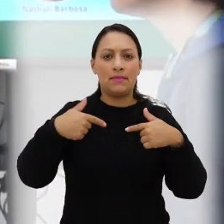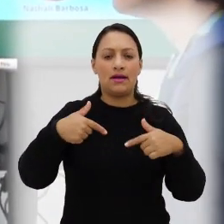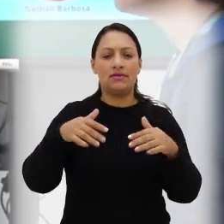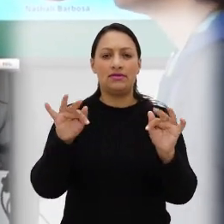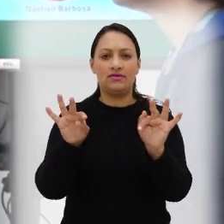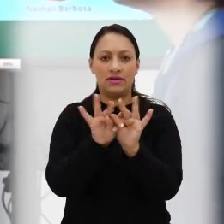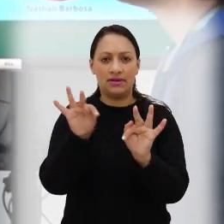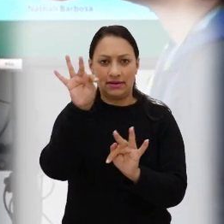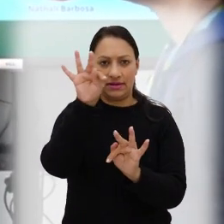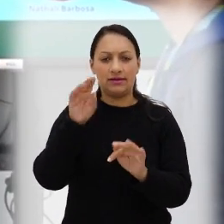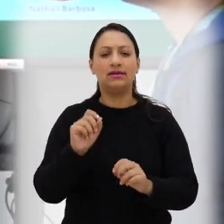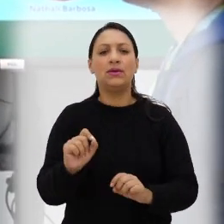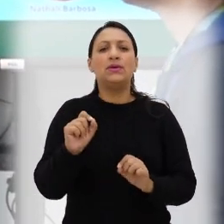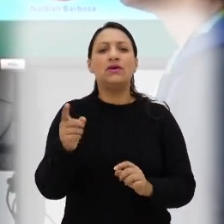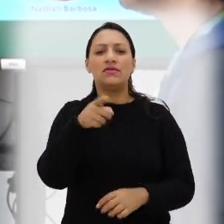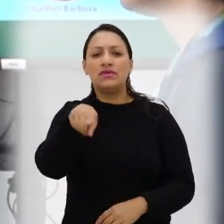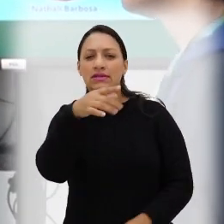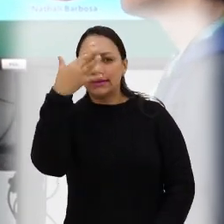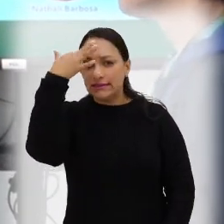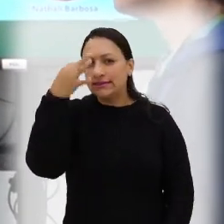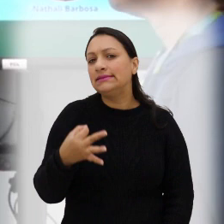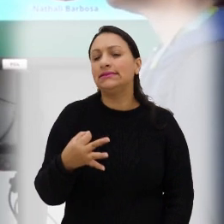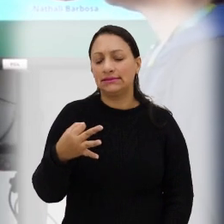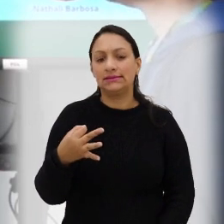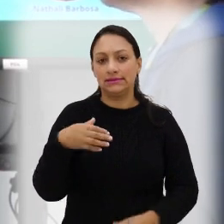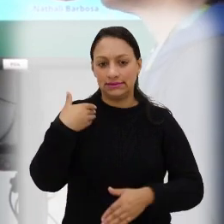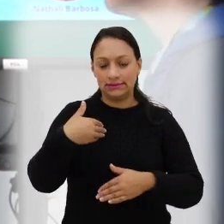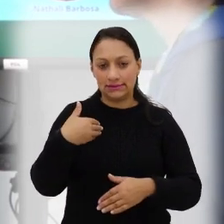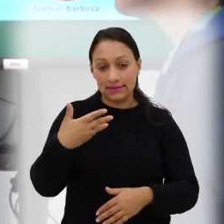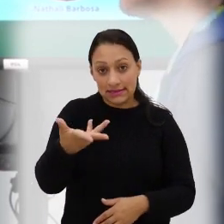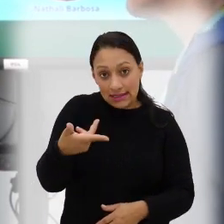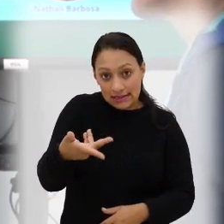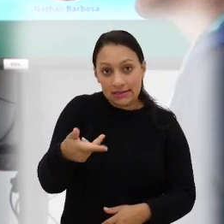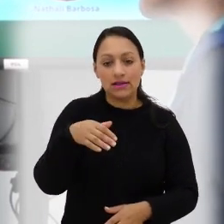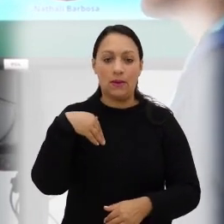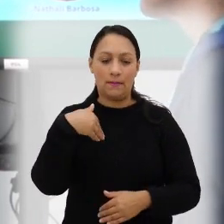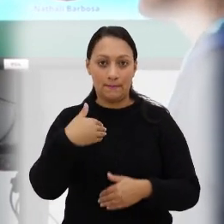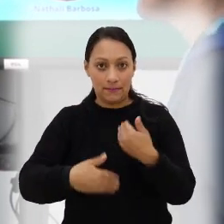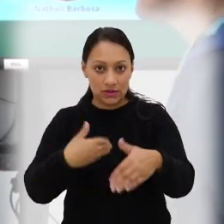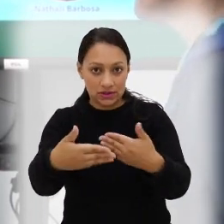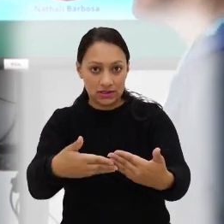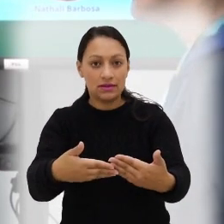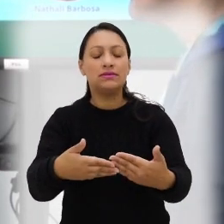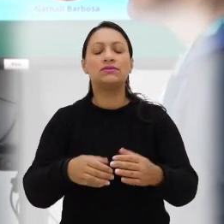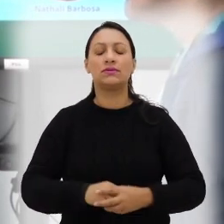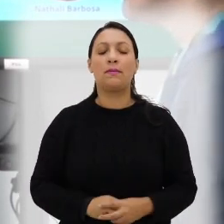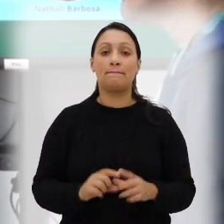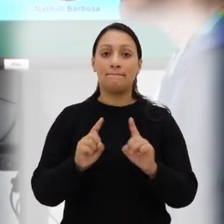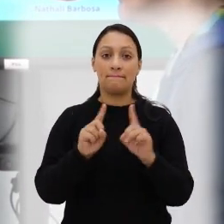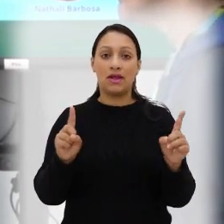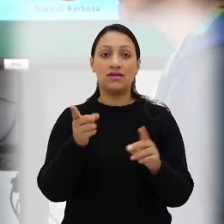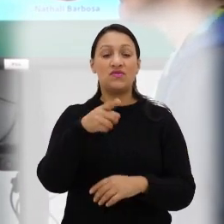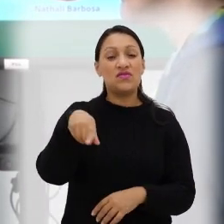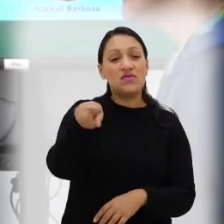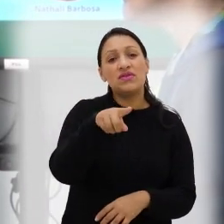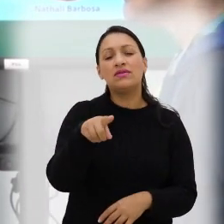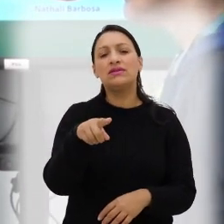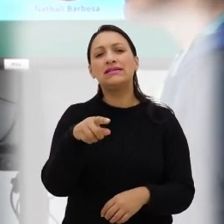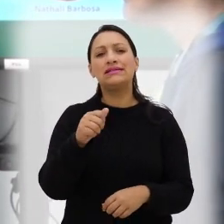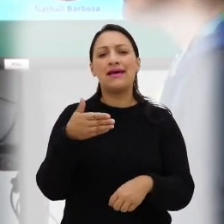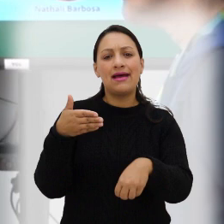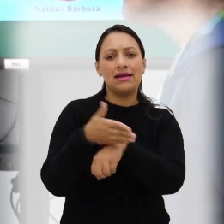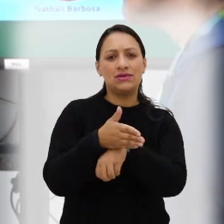o que vocês vão entender? Assim, a aceleração ele é um processo que a gente corre, mas vocês acabam entrando